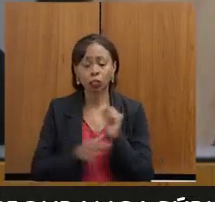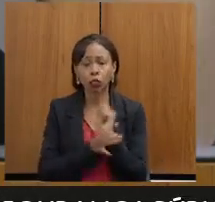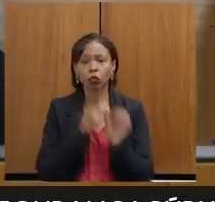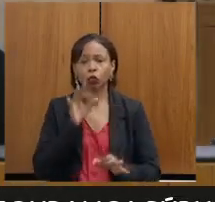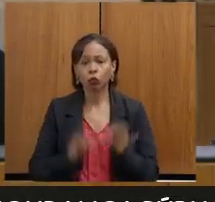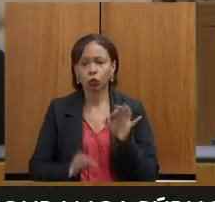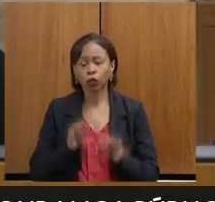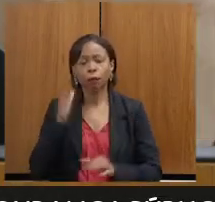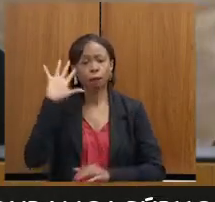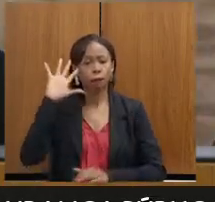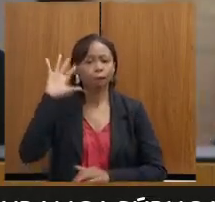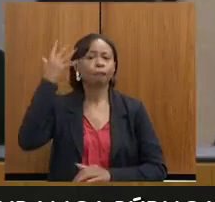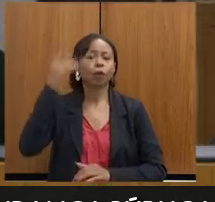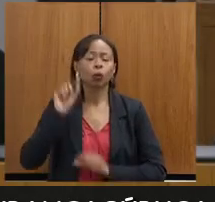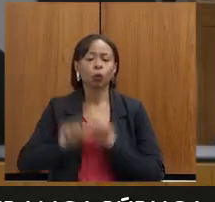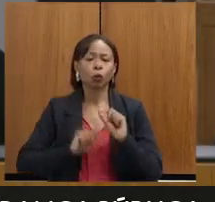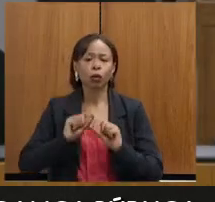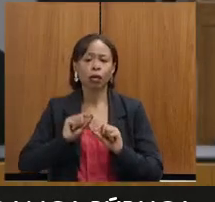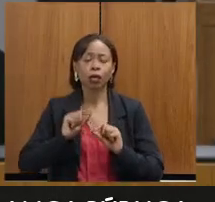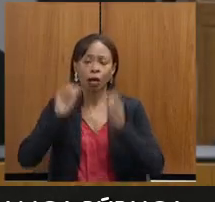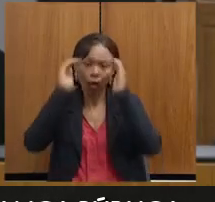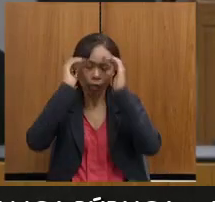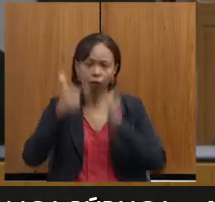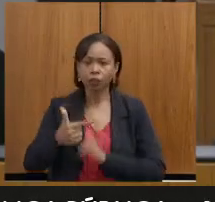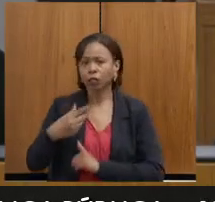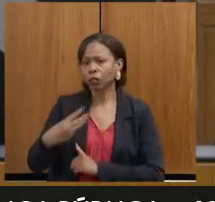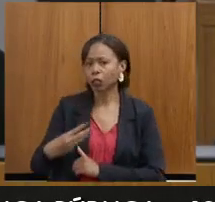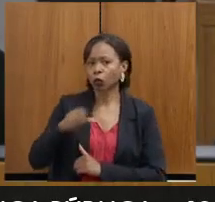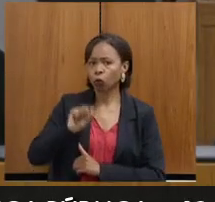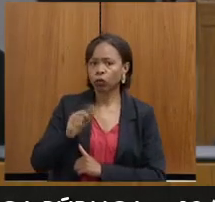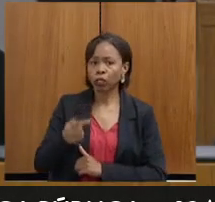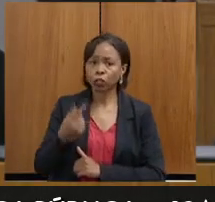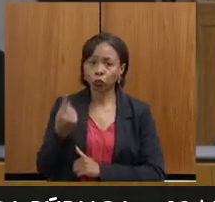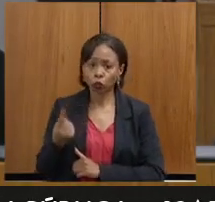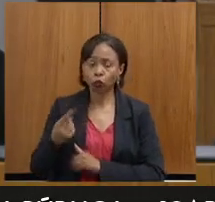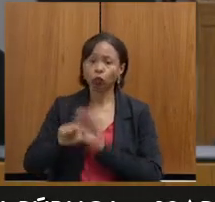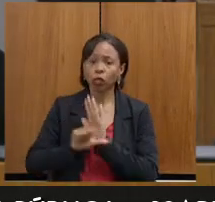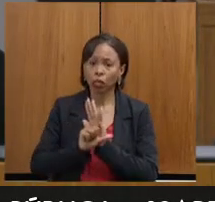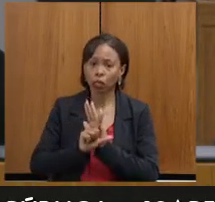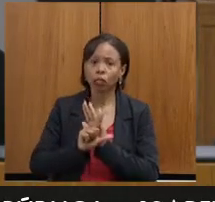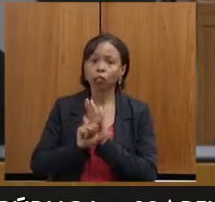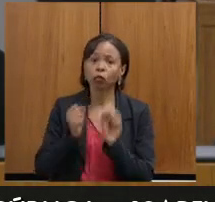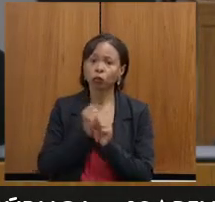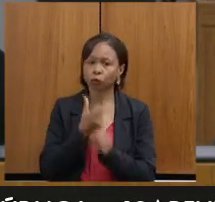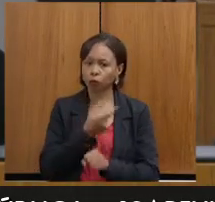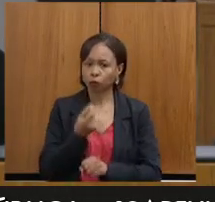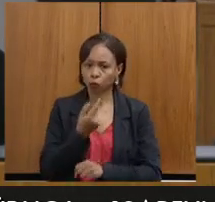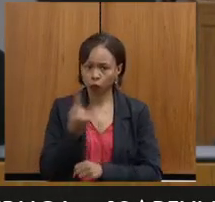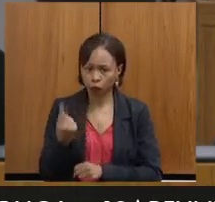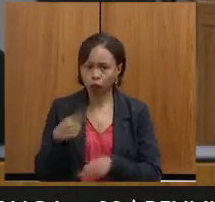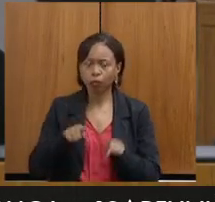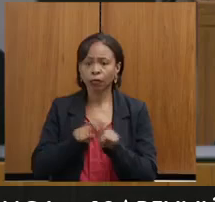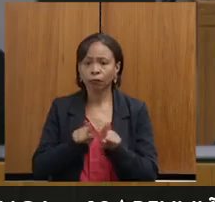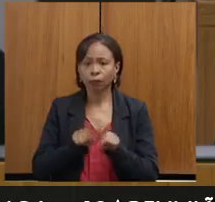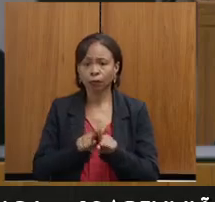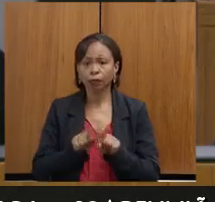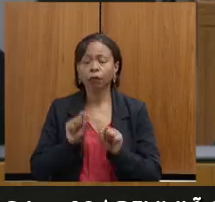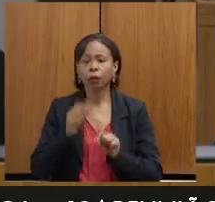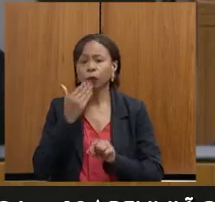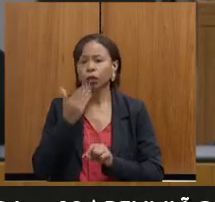por pedindo providências para que corpo a lei 23871 2021 e também